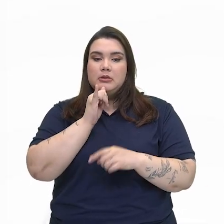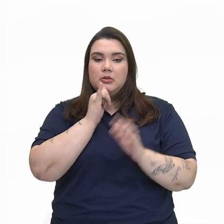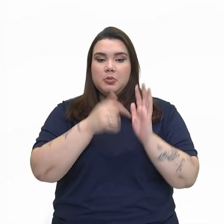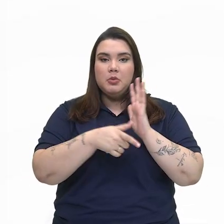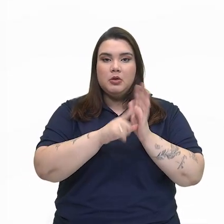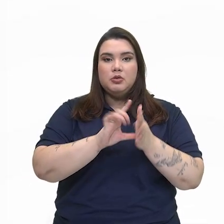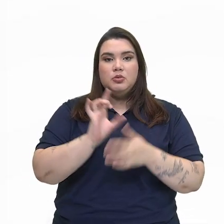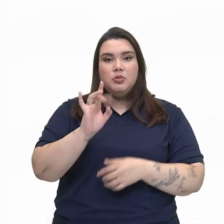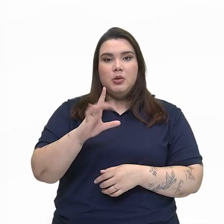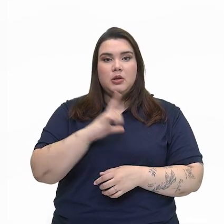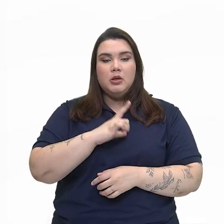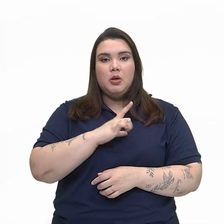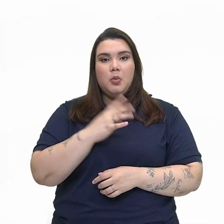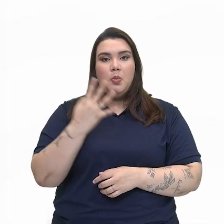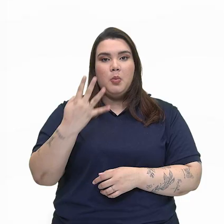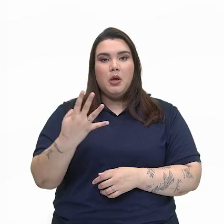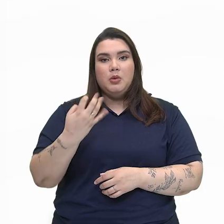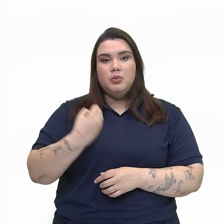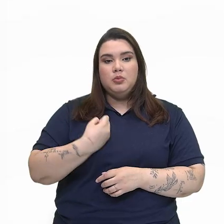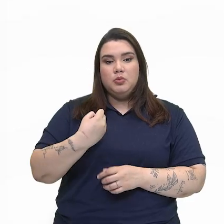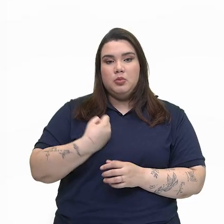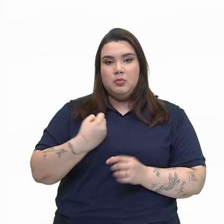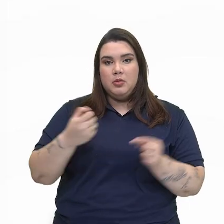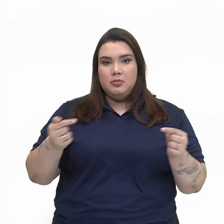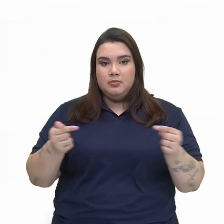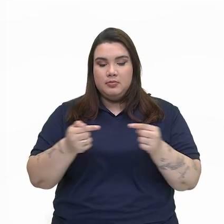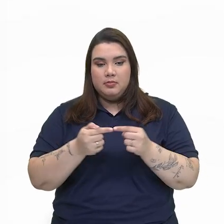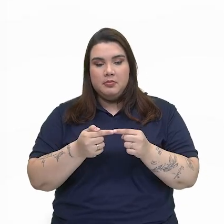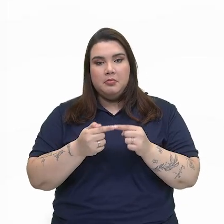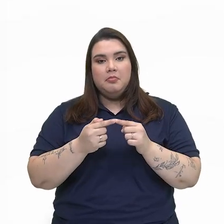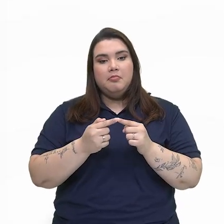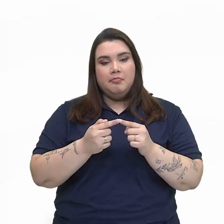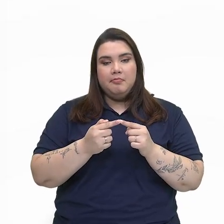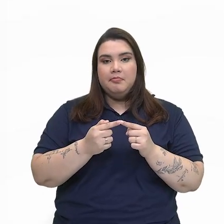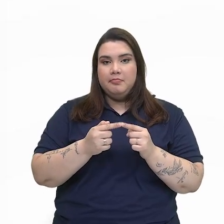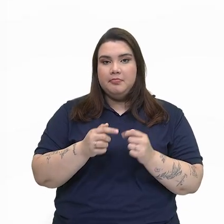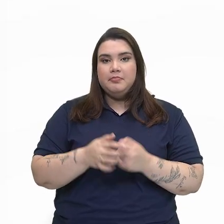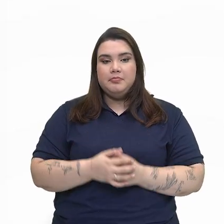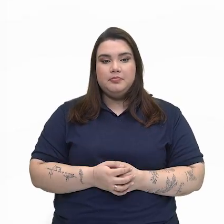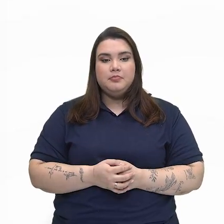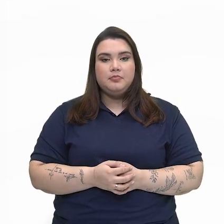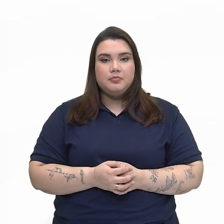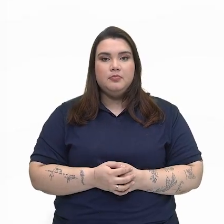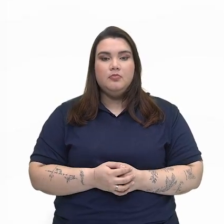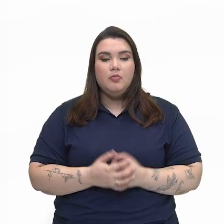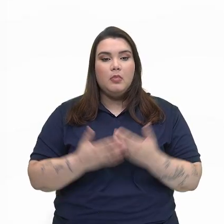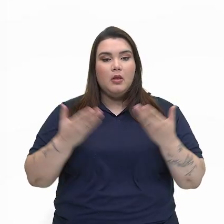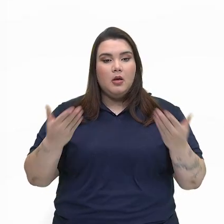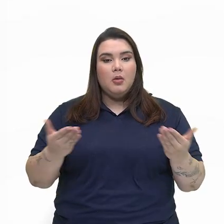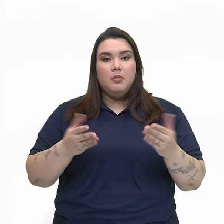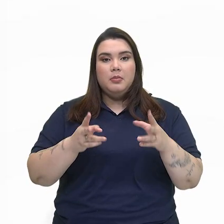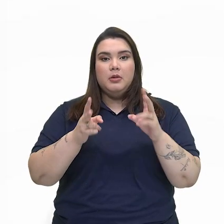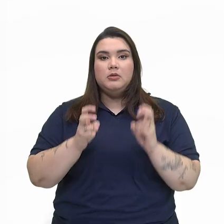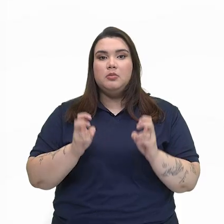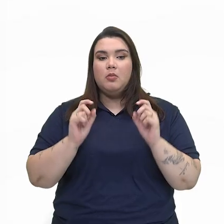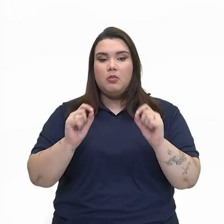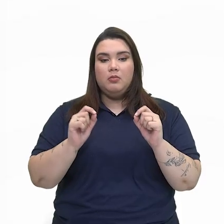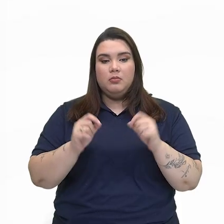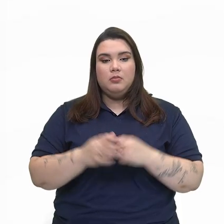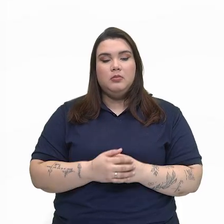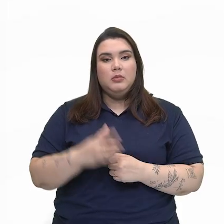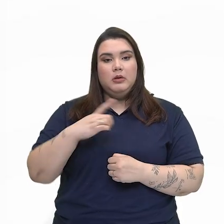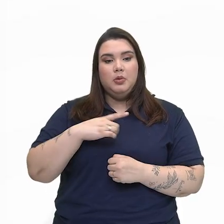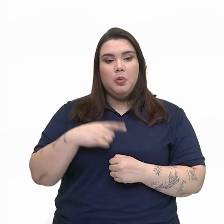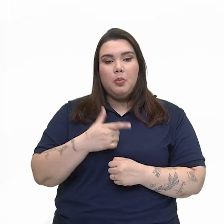tinham 4 algarismos significativos, apesar de ter vários algarismos na medida. Então, olha só, aqui mais uma